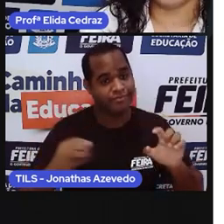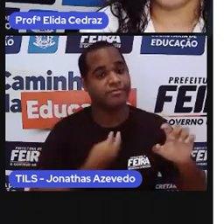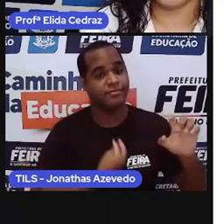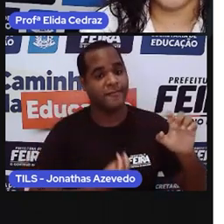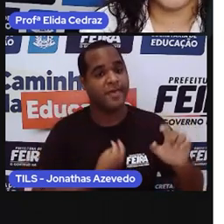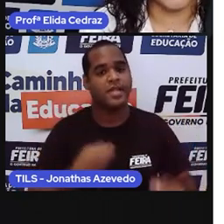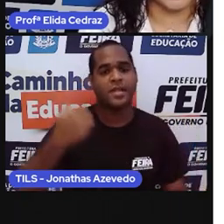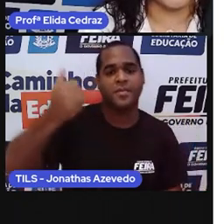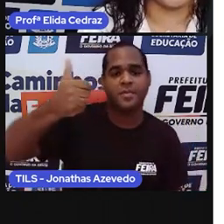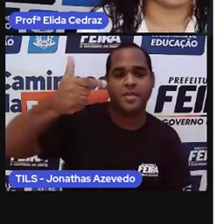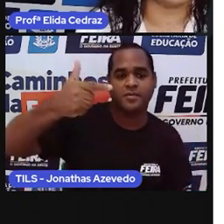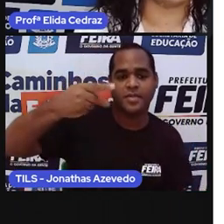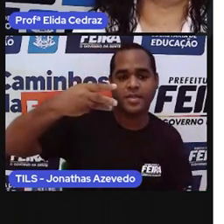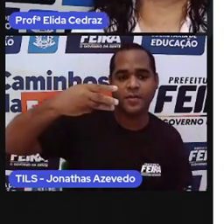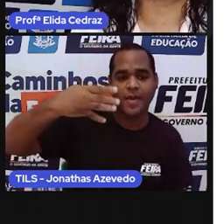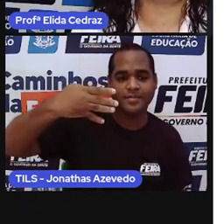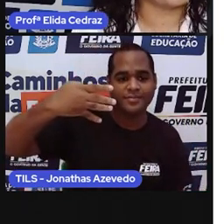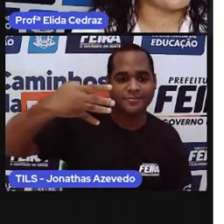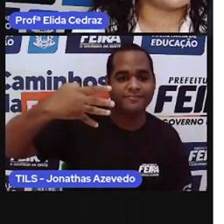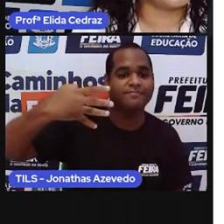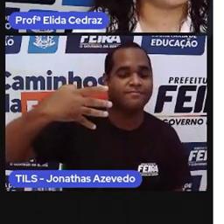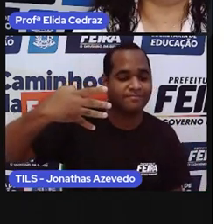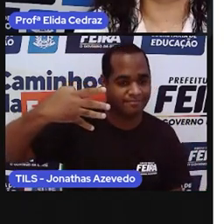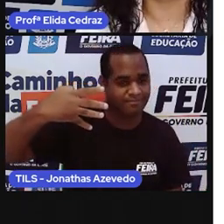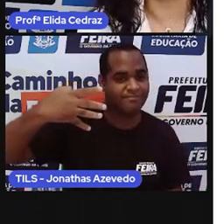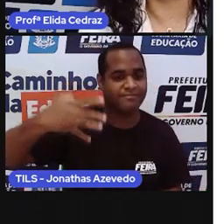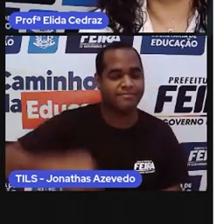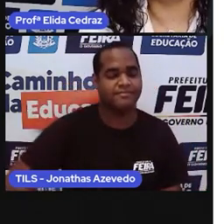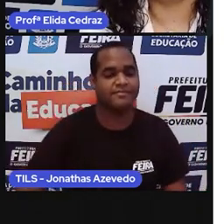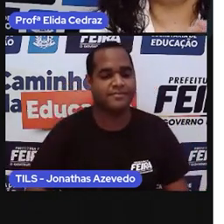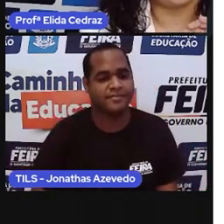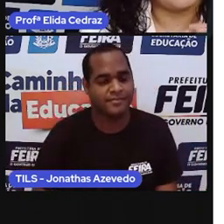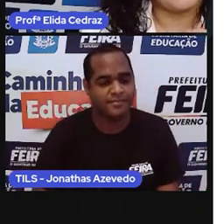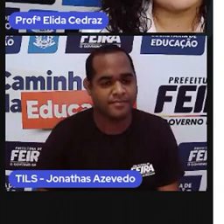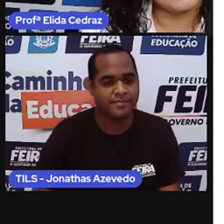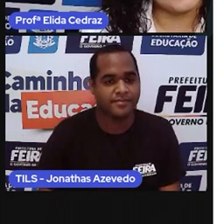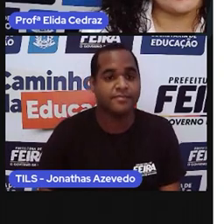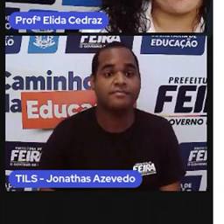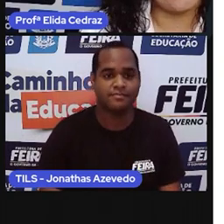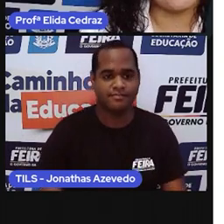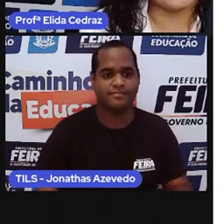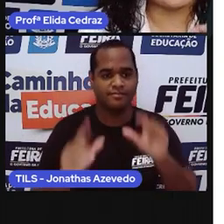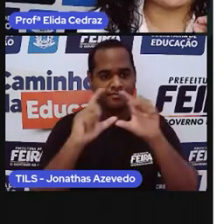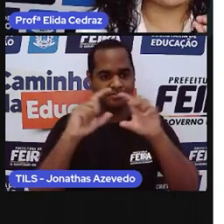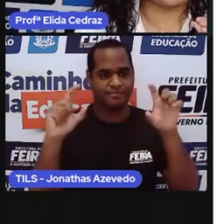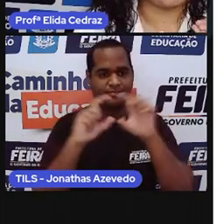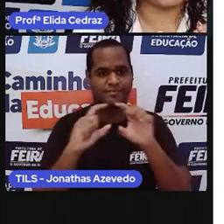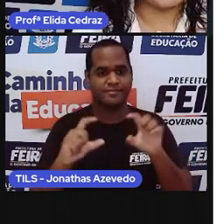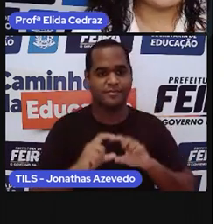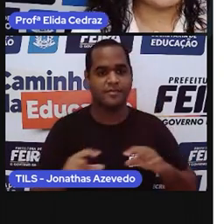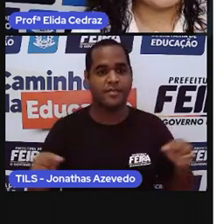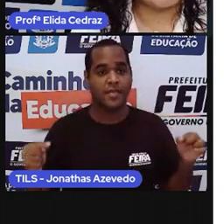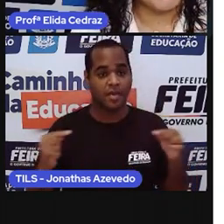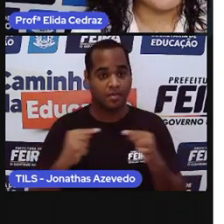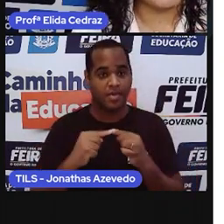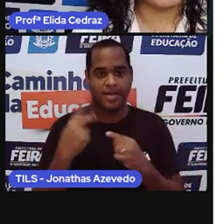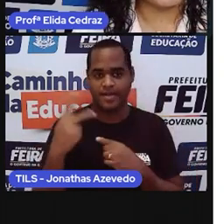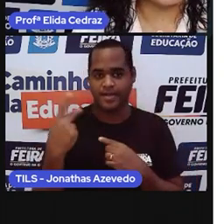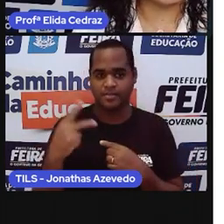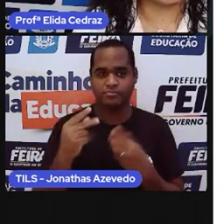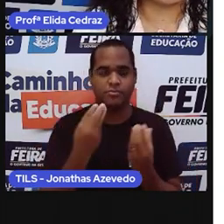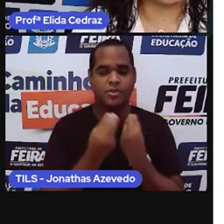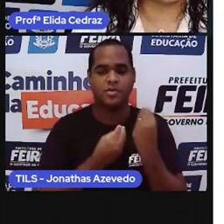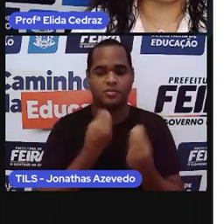segunda, terceira, quarta. As estrofes são os bloquinhos de